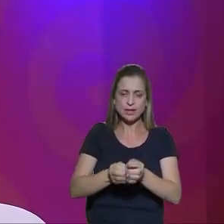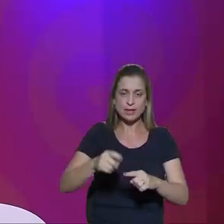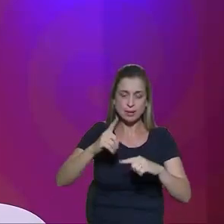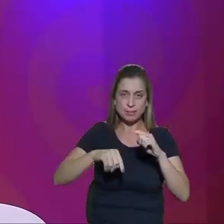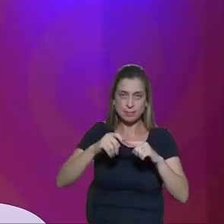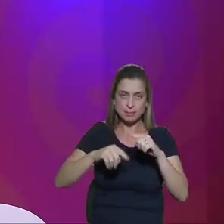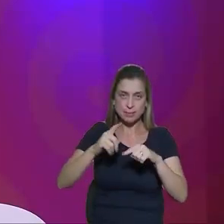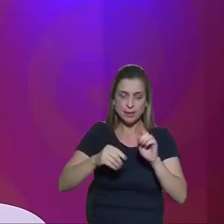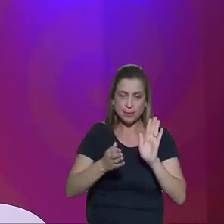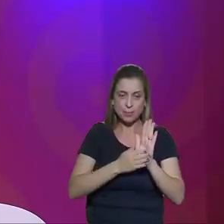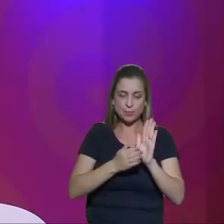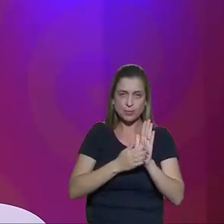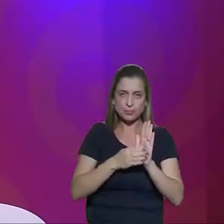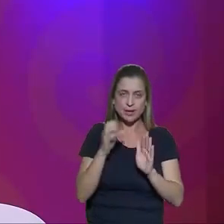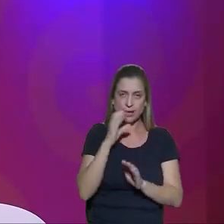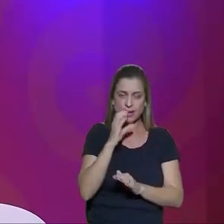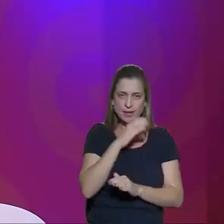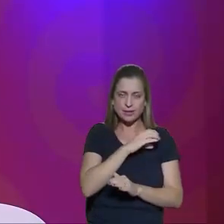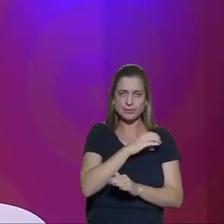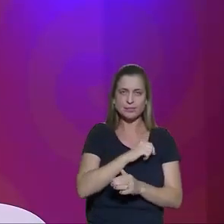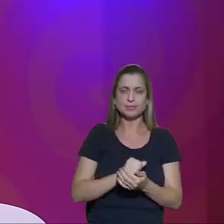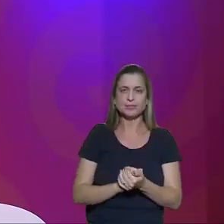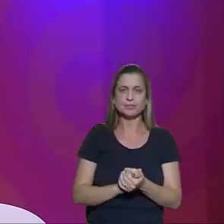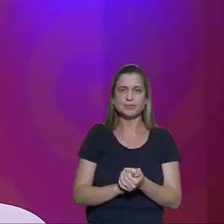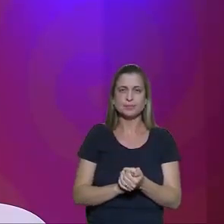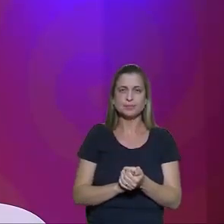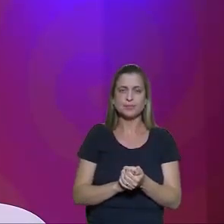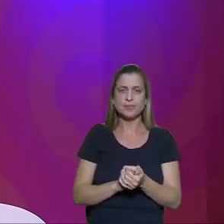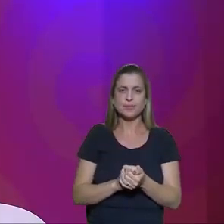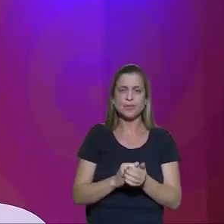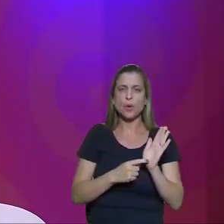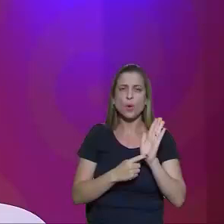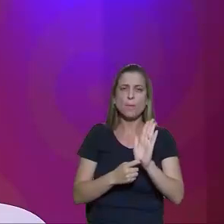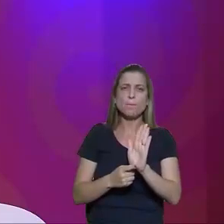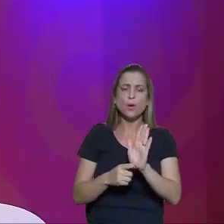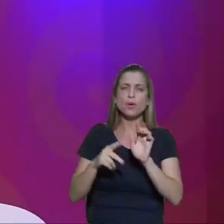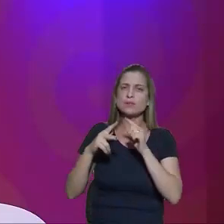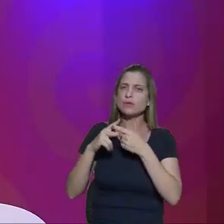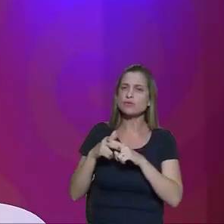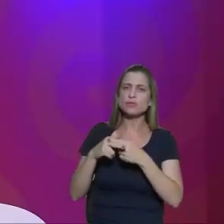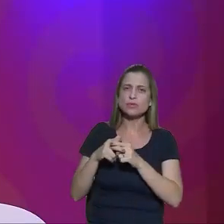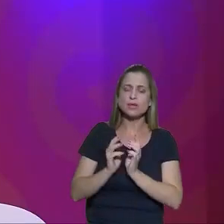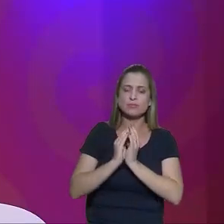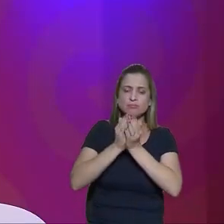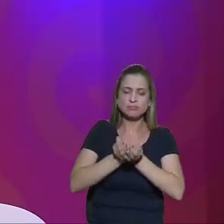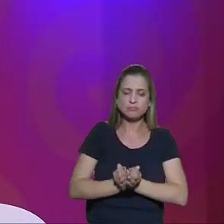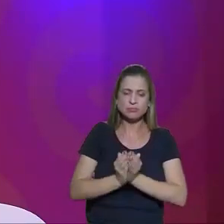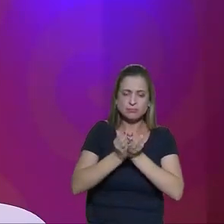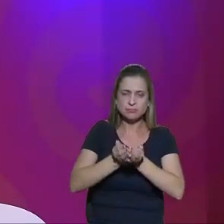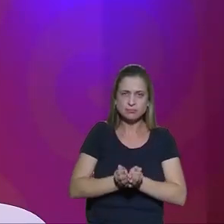para cumprir uma função provisória. É a solução que contrasta com a funcionalidade da caravela ou de um navio tumbeiro.